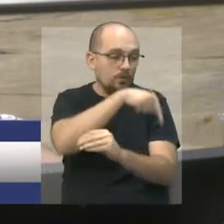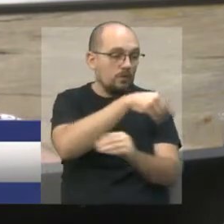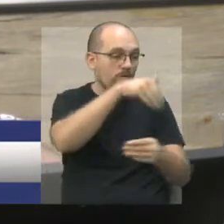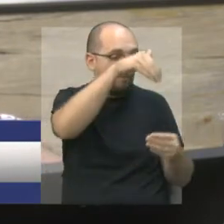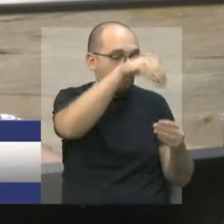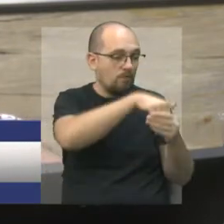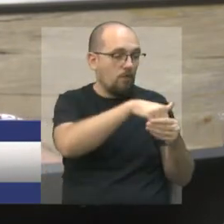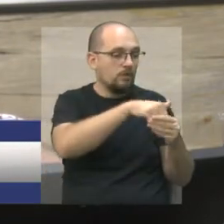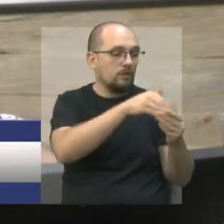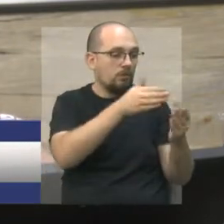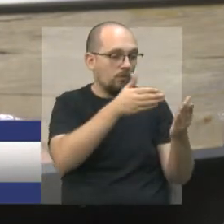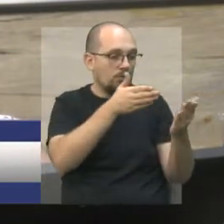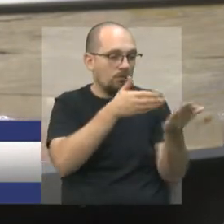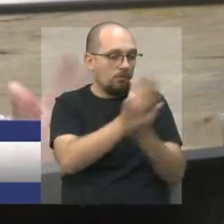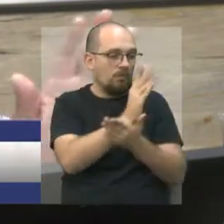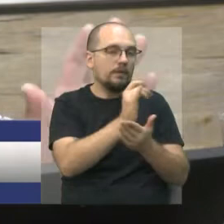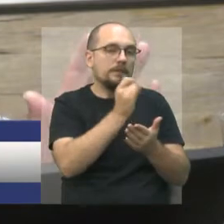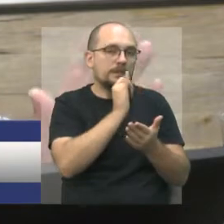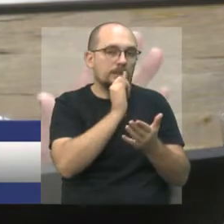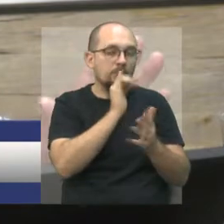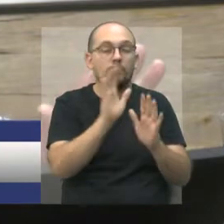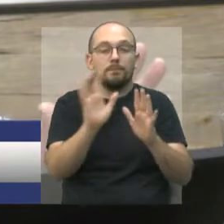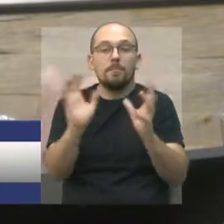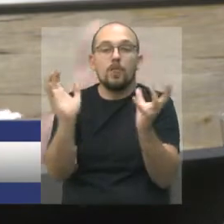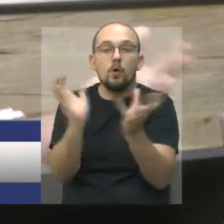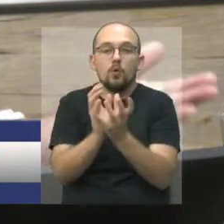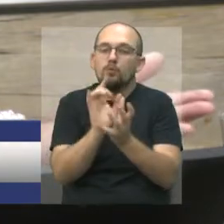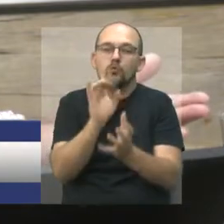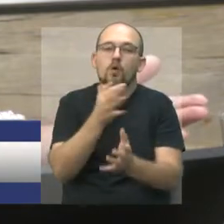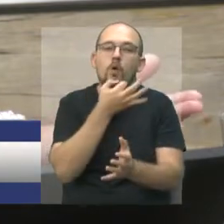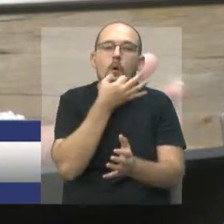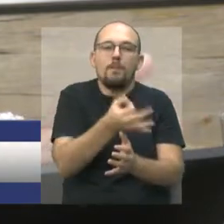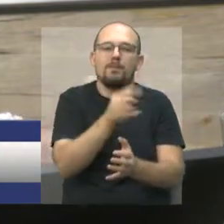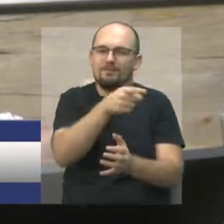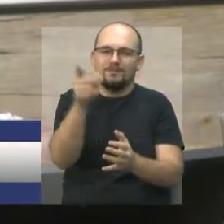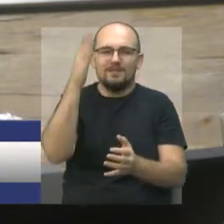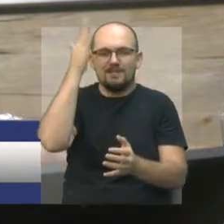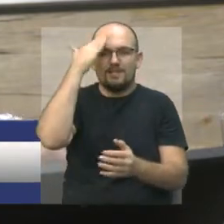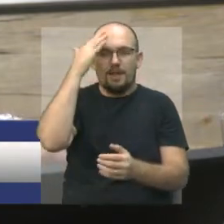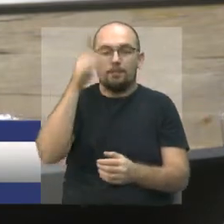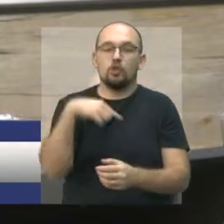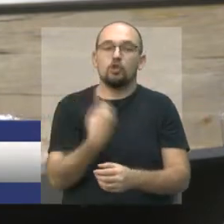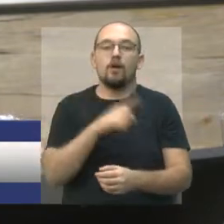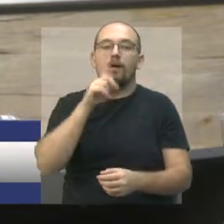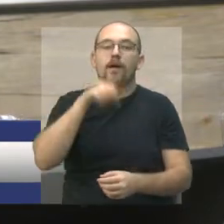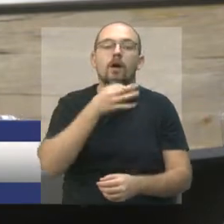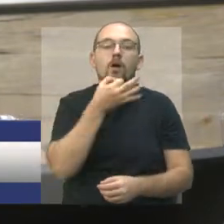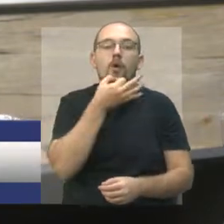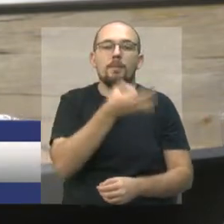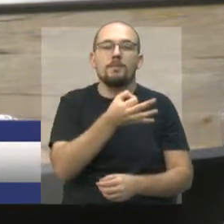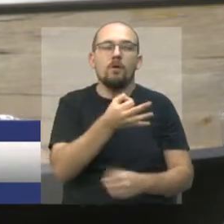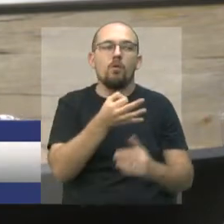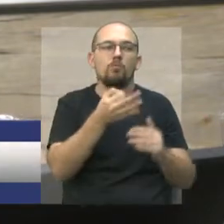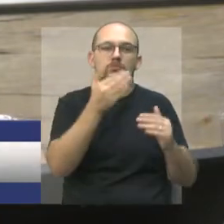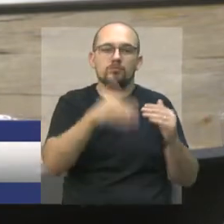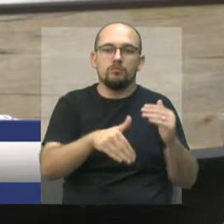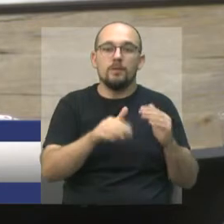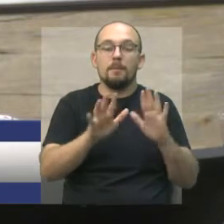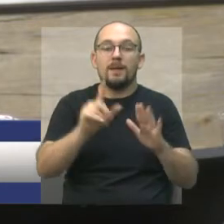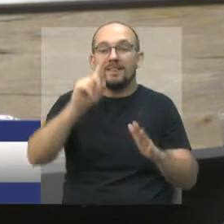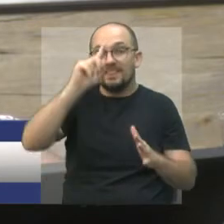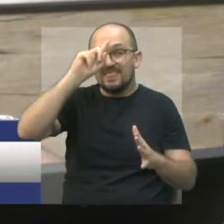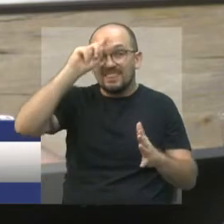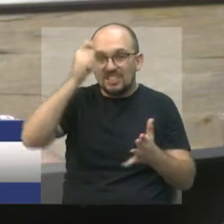A posição da comissão, ela é simplesmente opinativa. Os senhores sabem disso. Nós opinamos pela contrariedade, mas quem decide